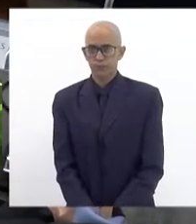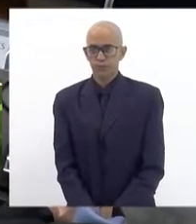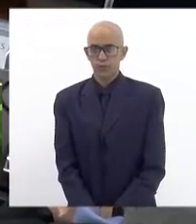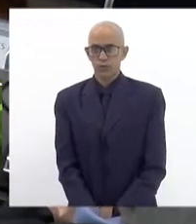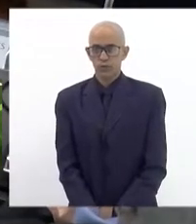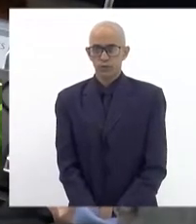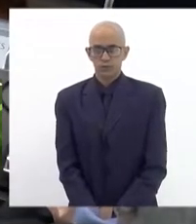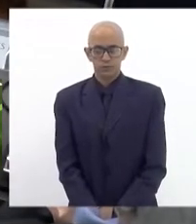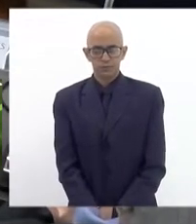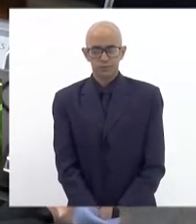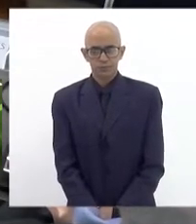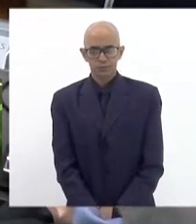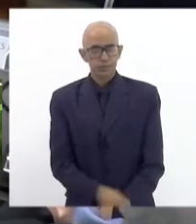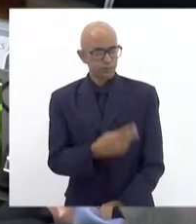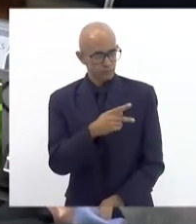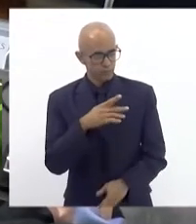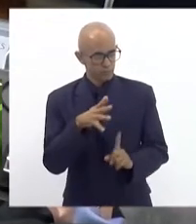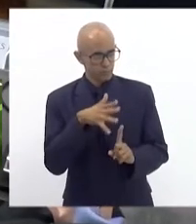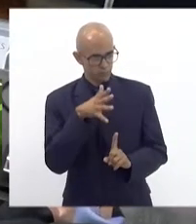Você tem a palavra.